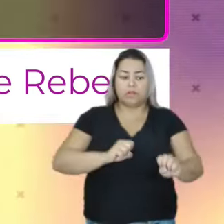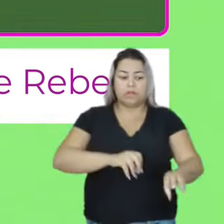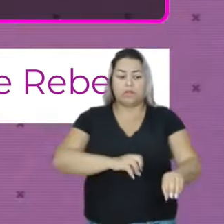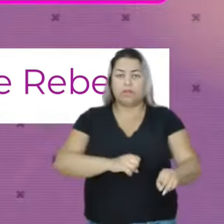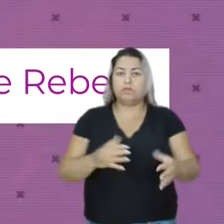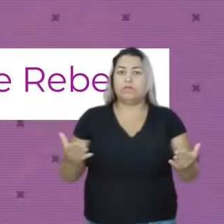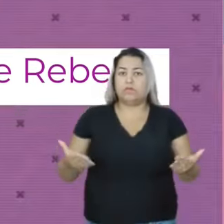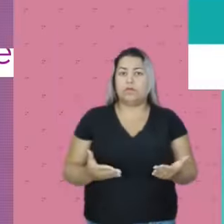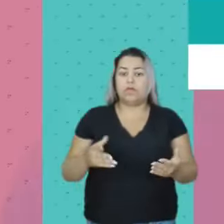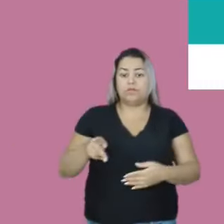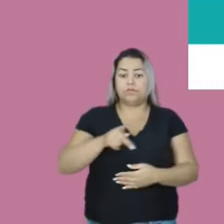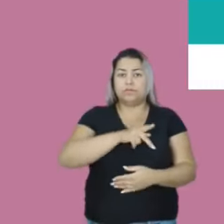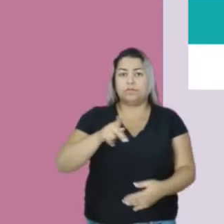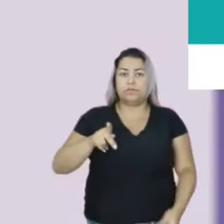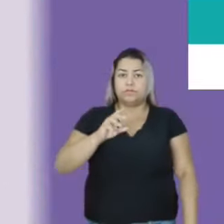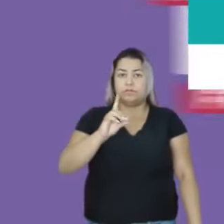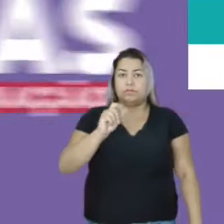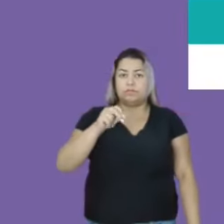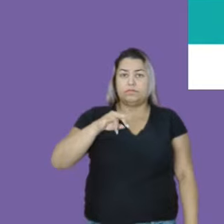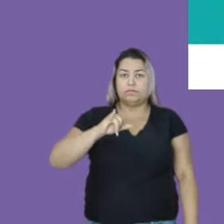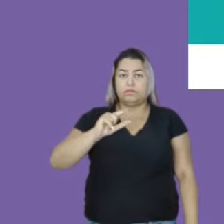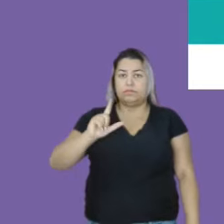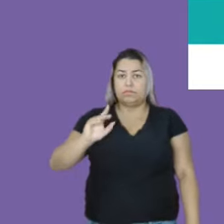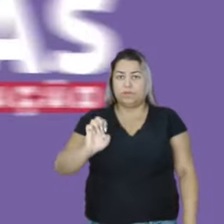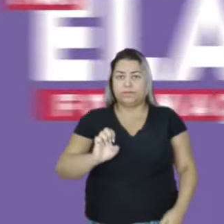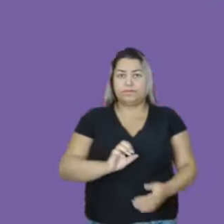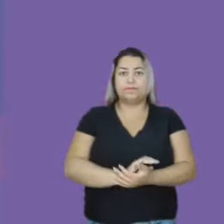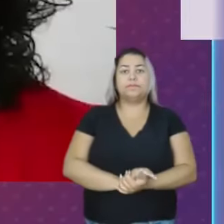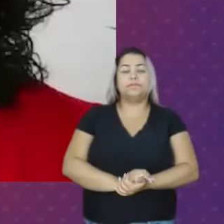com a professora Daniele Rebelo.